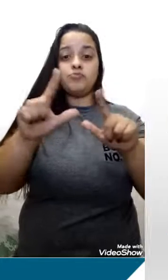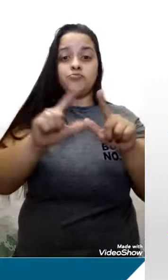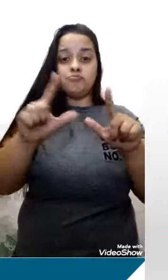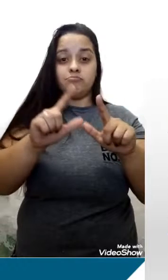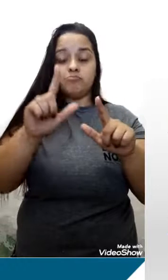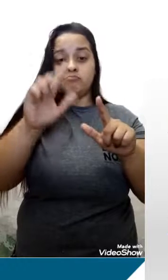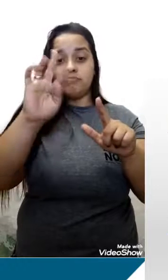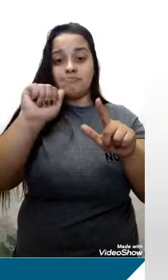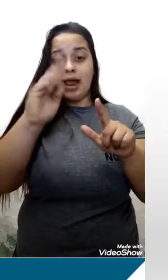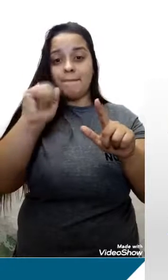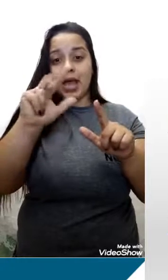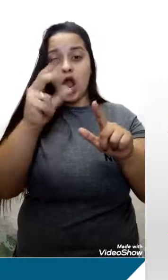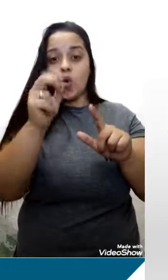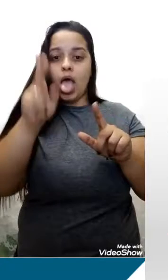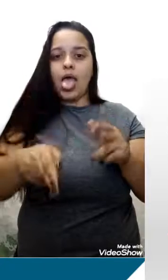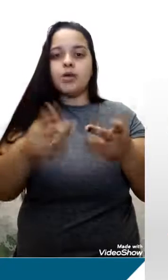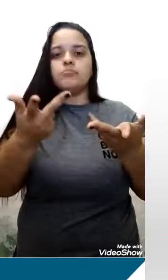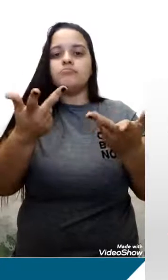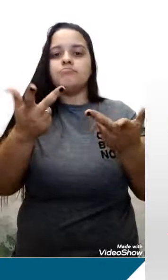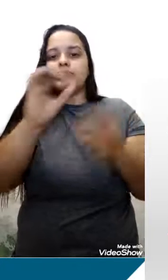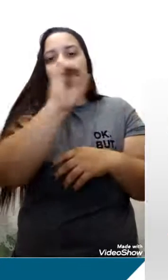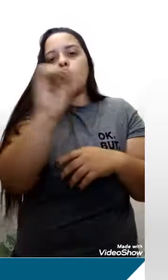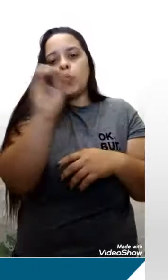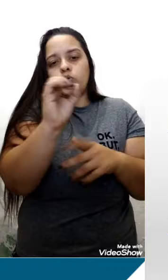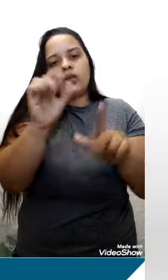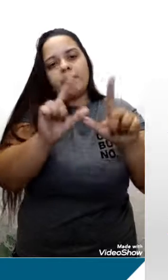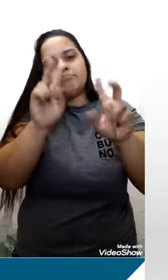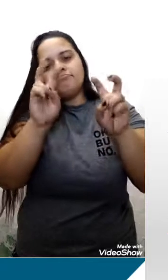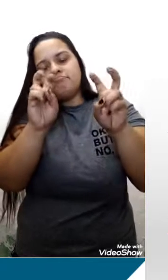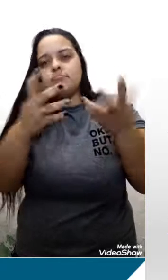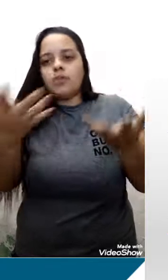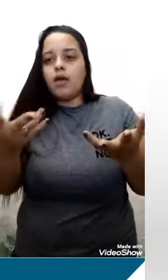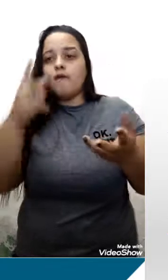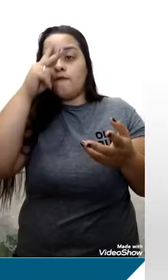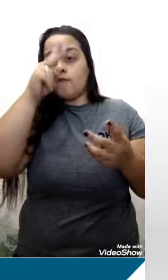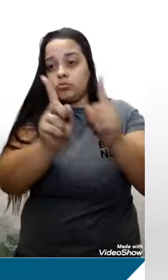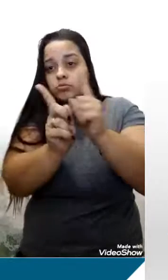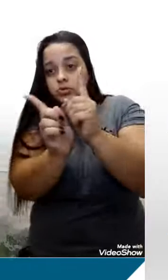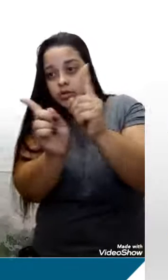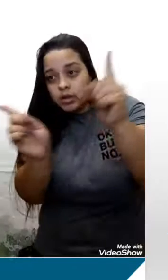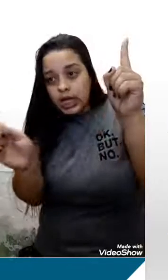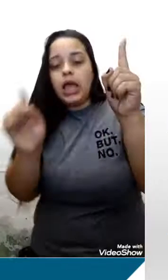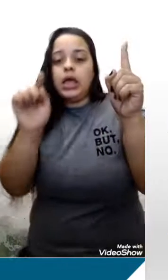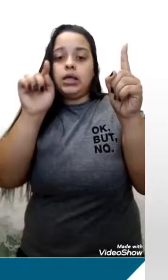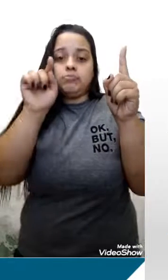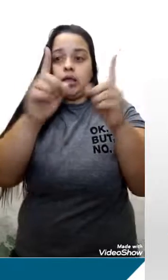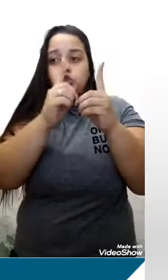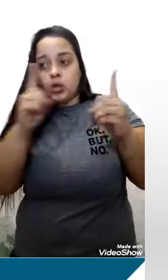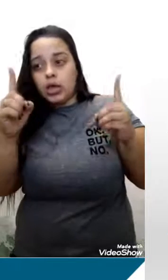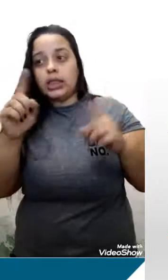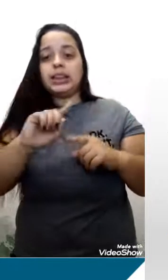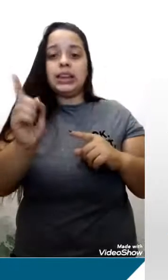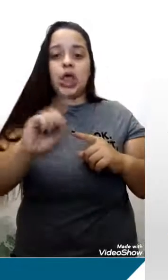é nulo. Então, daí nós temos uma observação, que forças perpendiculares ao